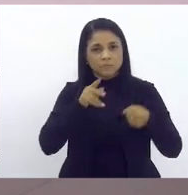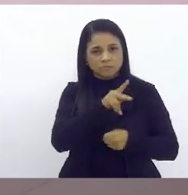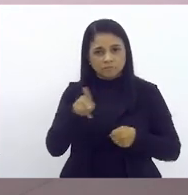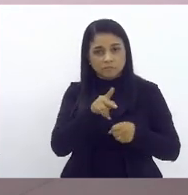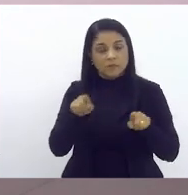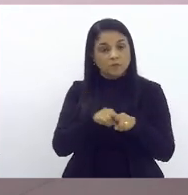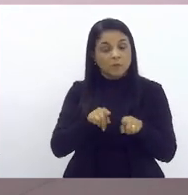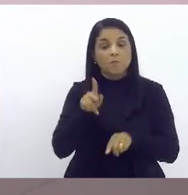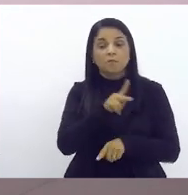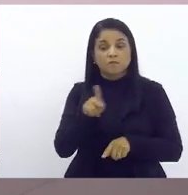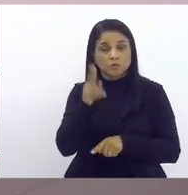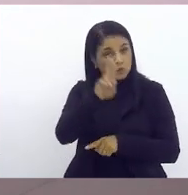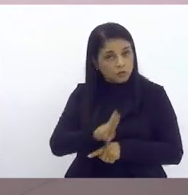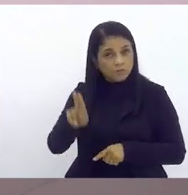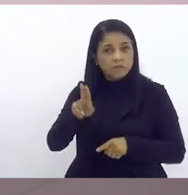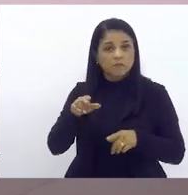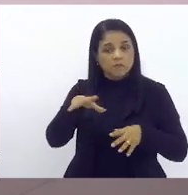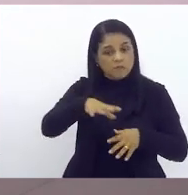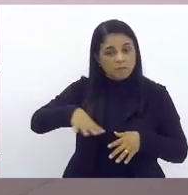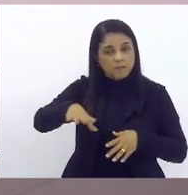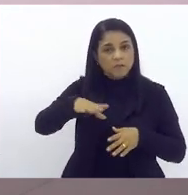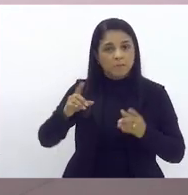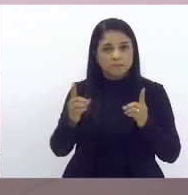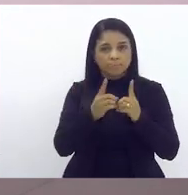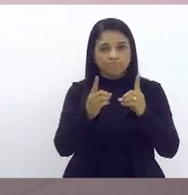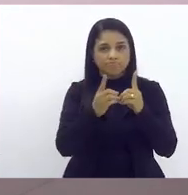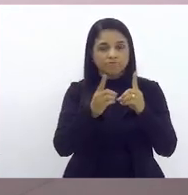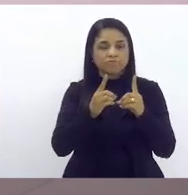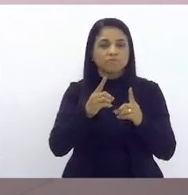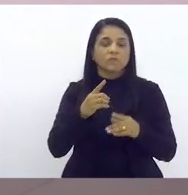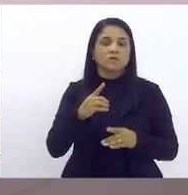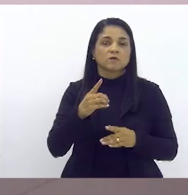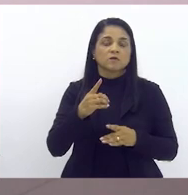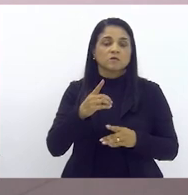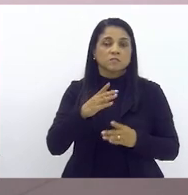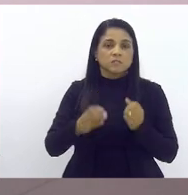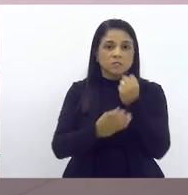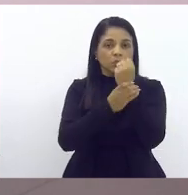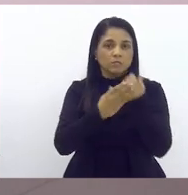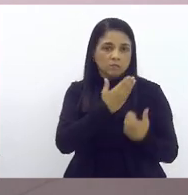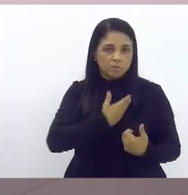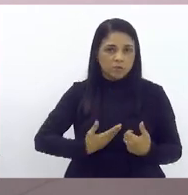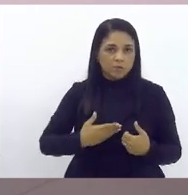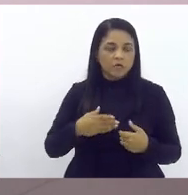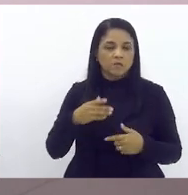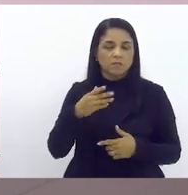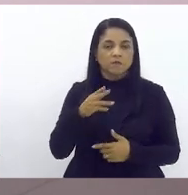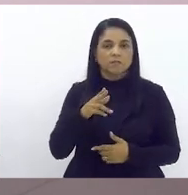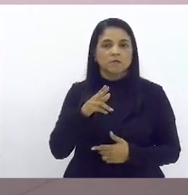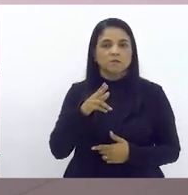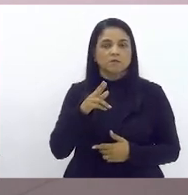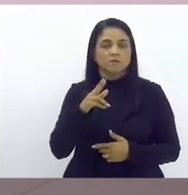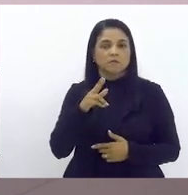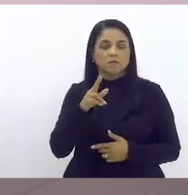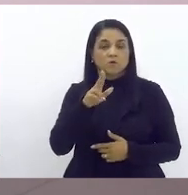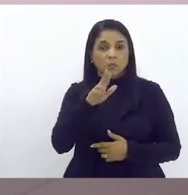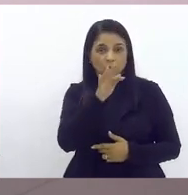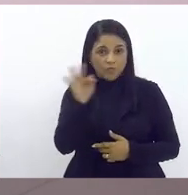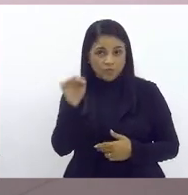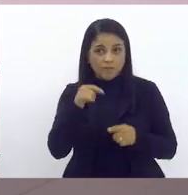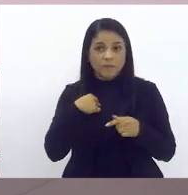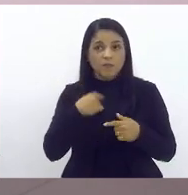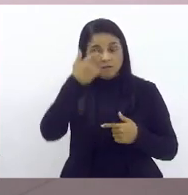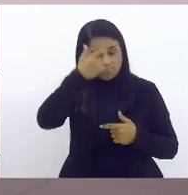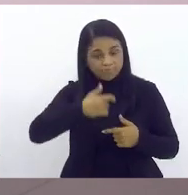professor universitário do Departamento de Segurança Pública da Universidade Federal Fluminense. É, a questão jurídica do piso, ao meu